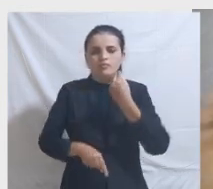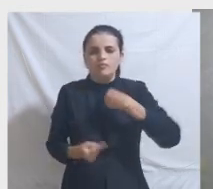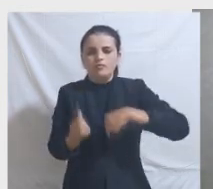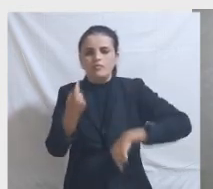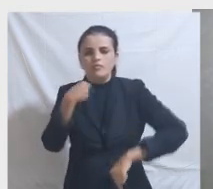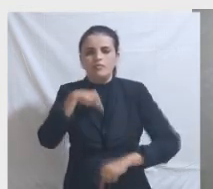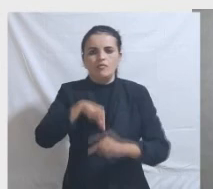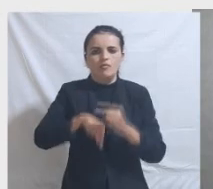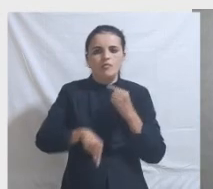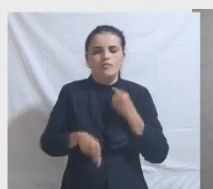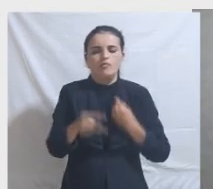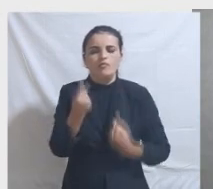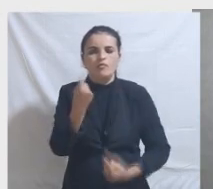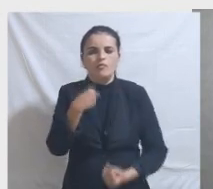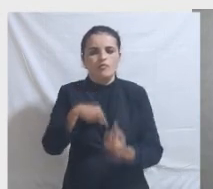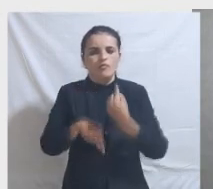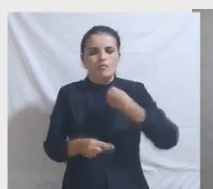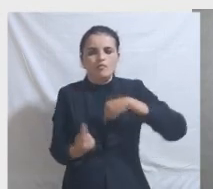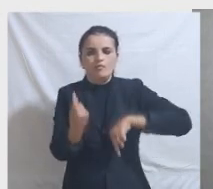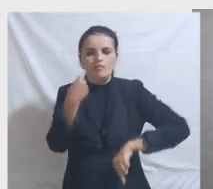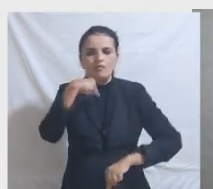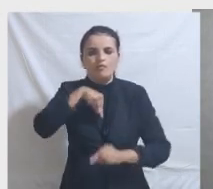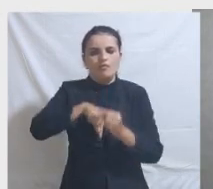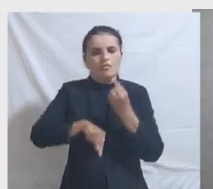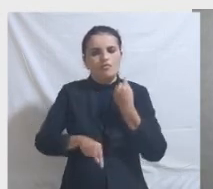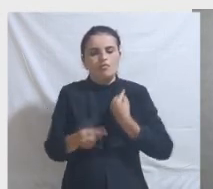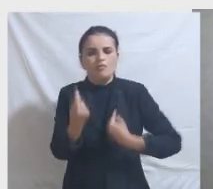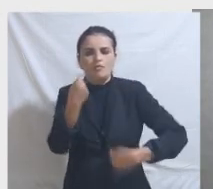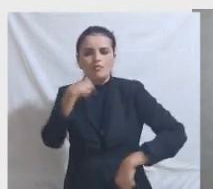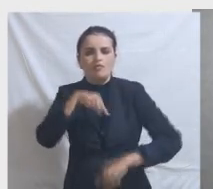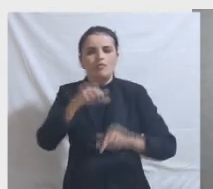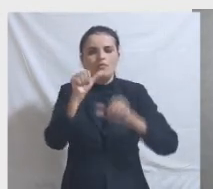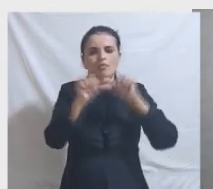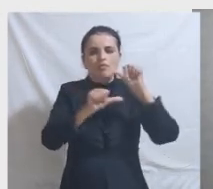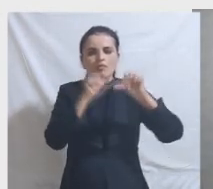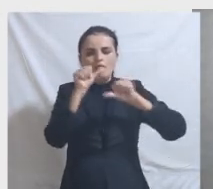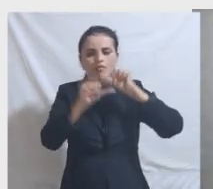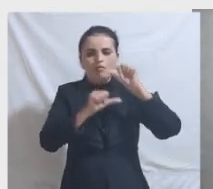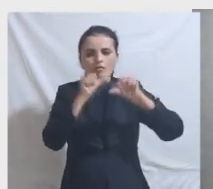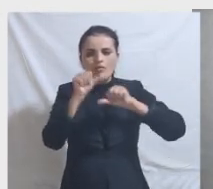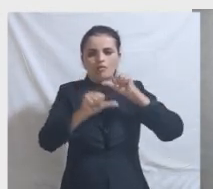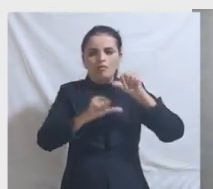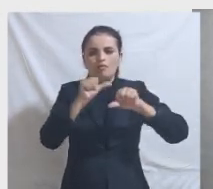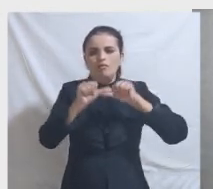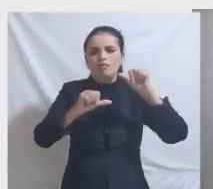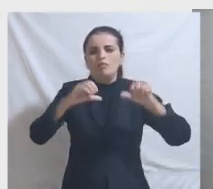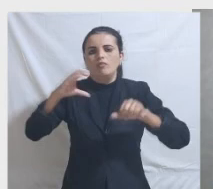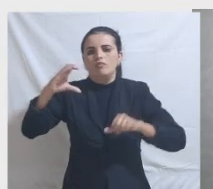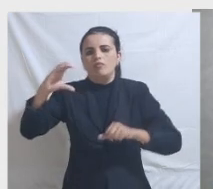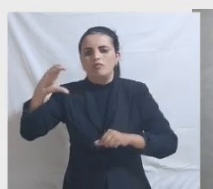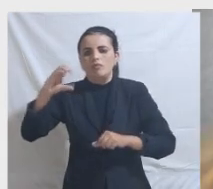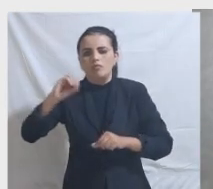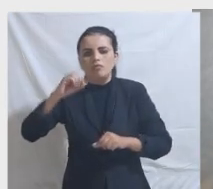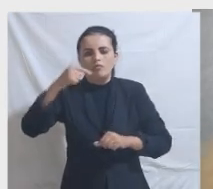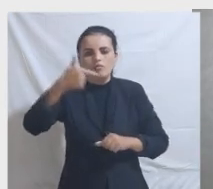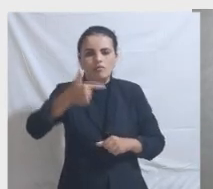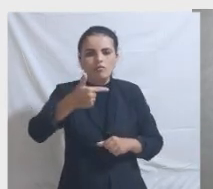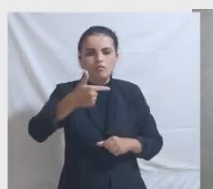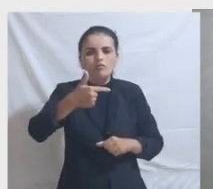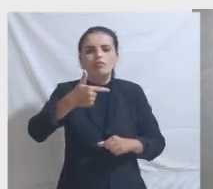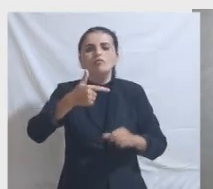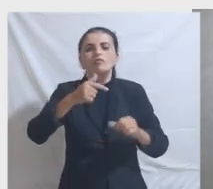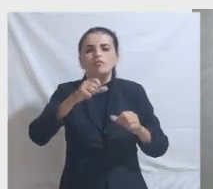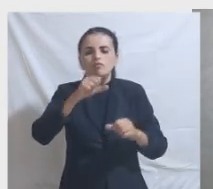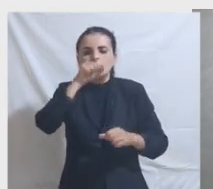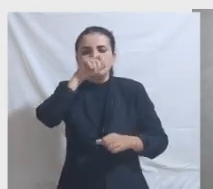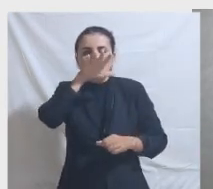estão em contato direto com os nossos alvéolos que vai haver uma troca de gás carbônico e oxigênio. Daqui